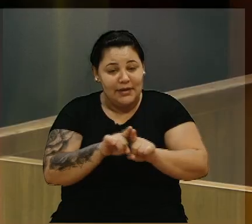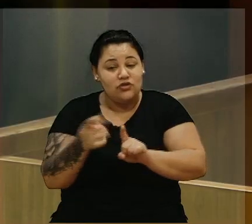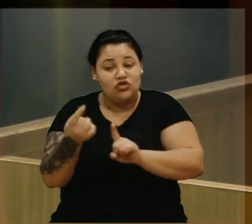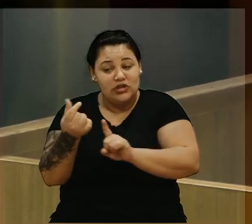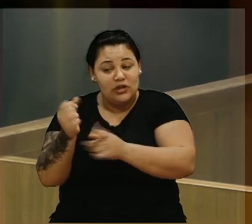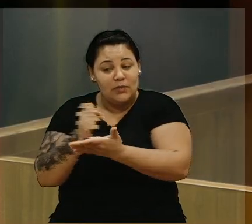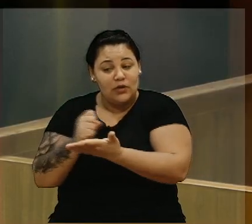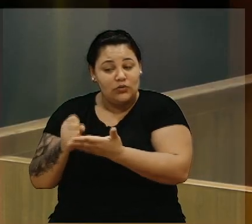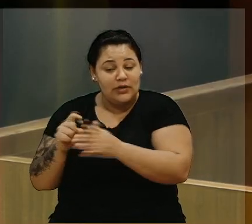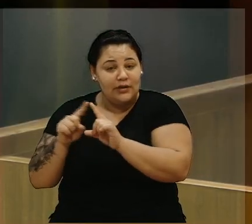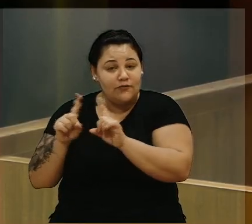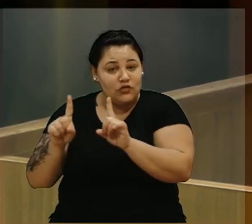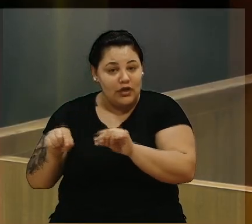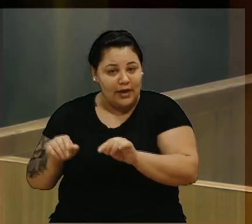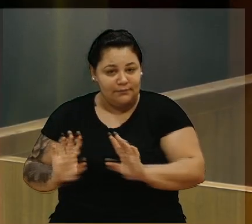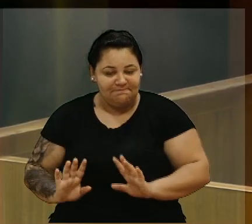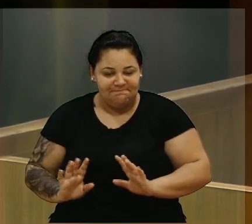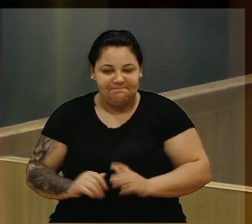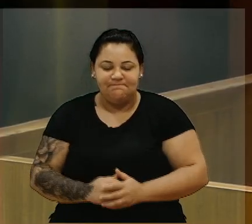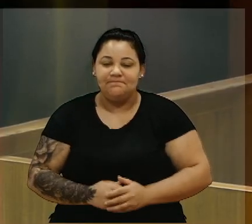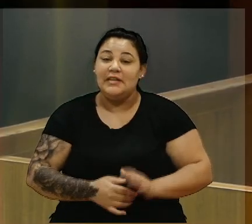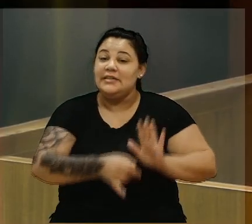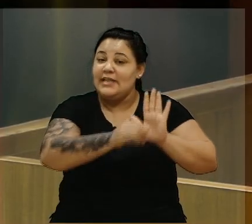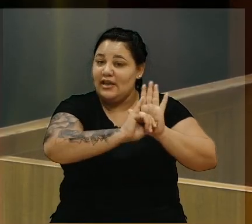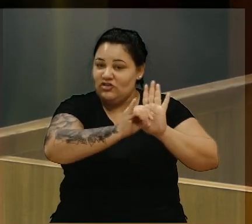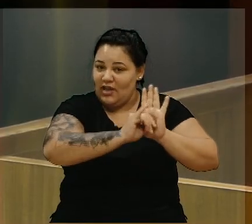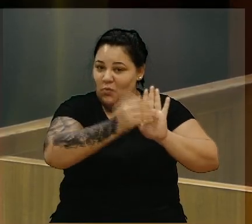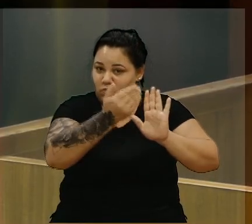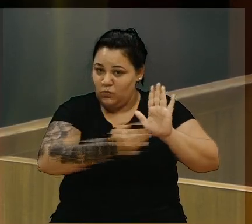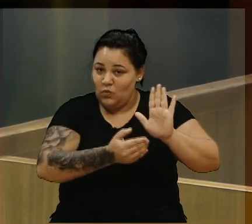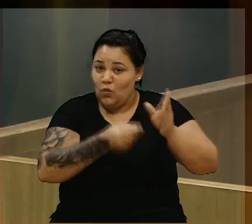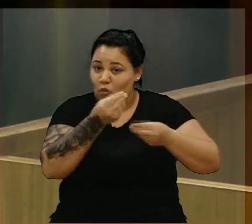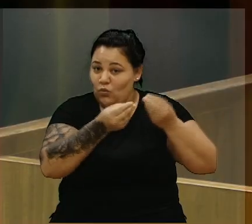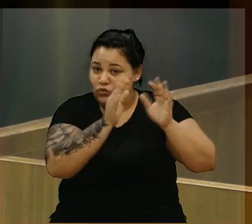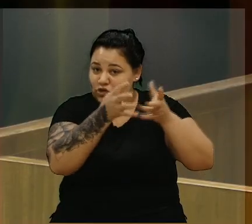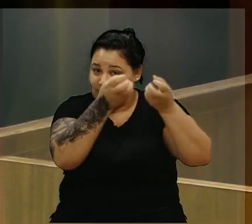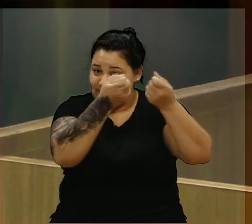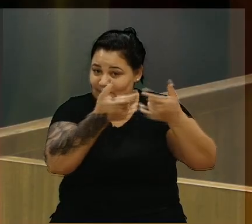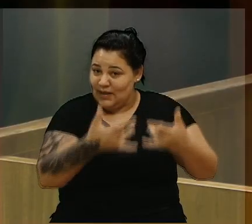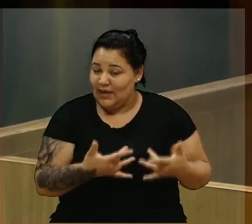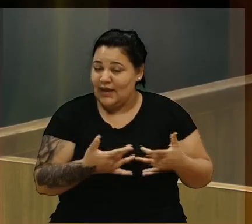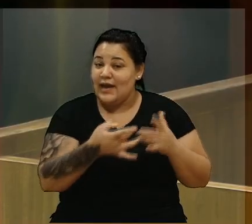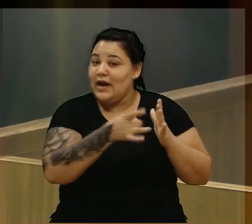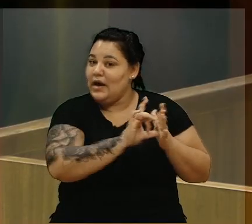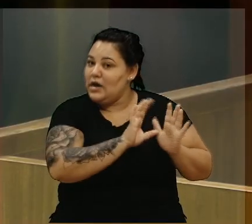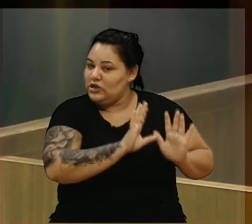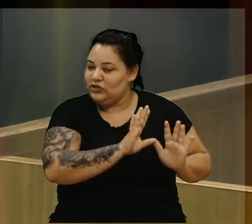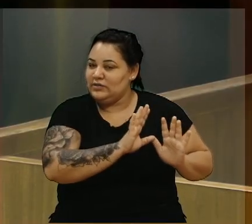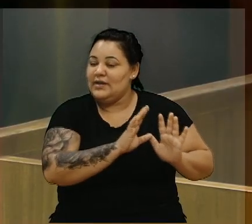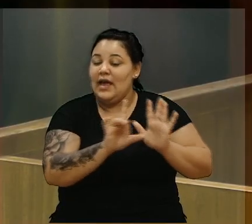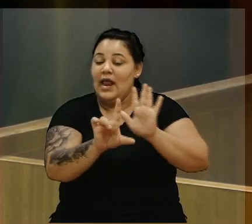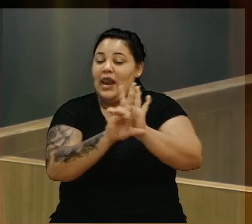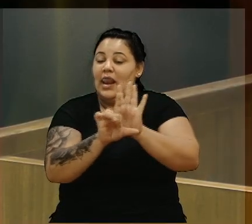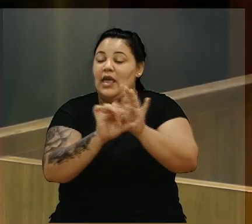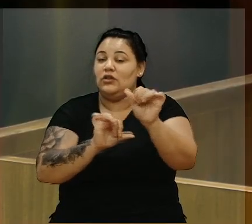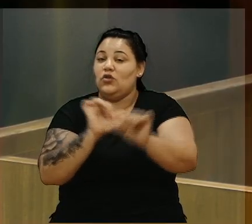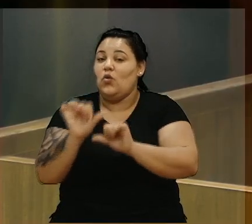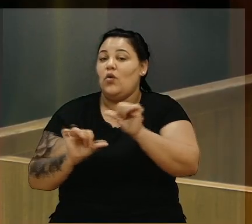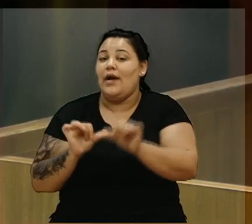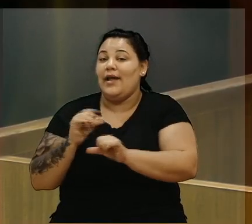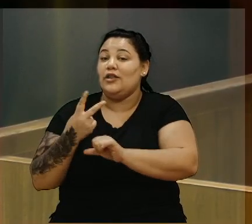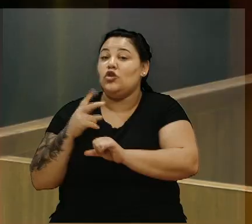pessoal. São editais que, como eu comentei anteriormente, a legislação ela foi modificada em